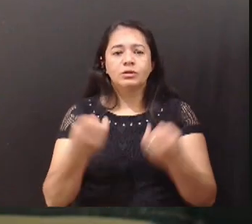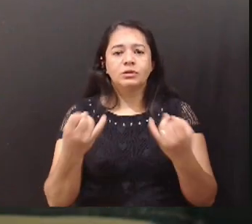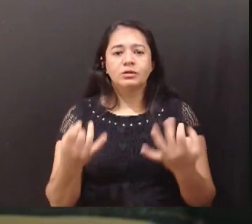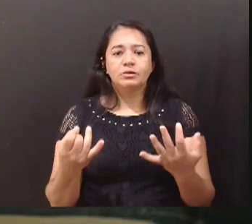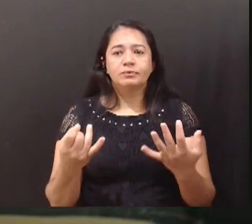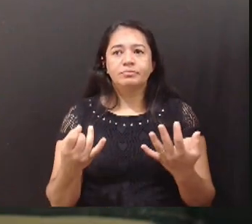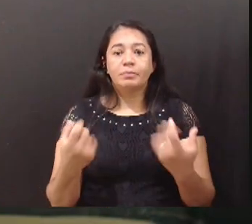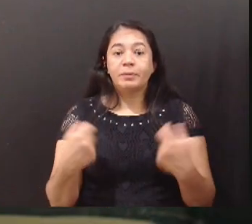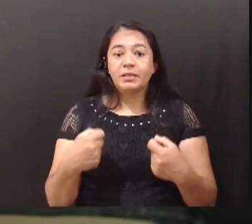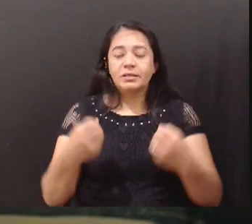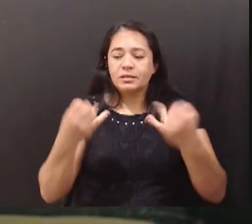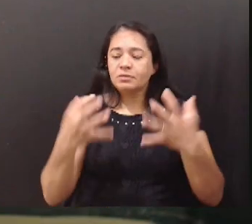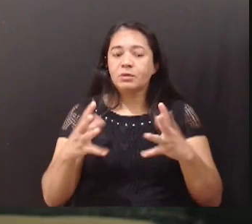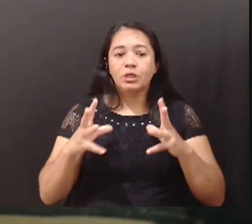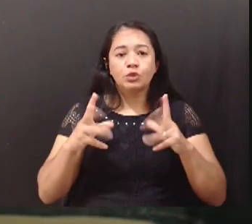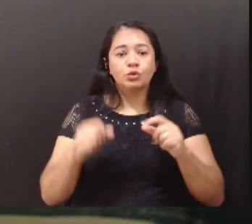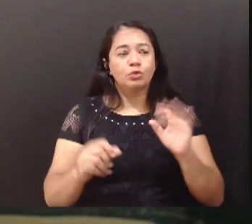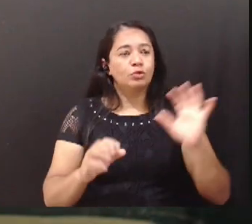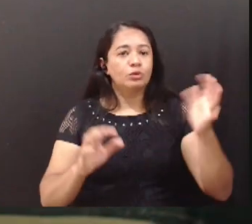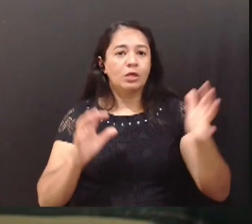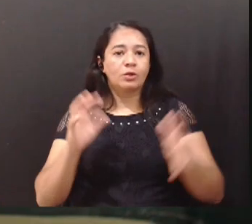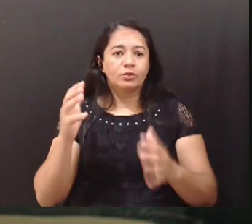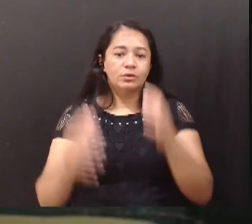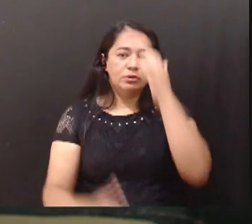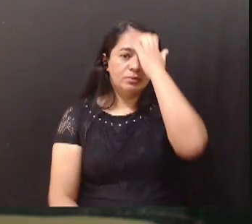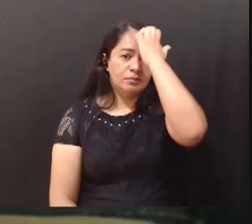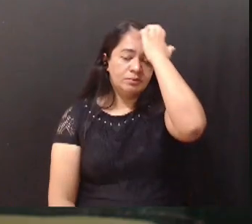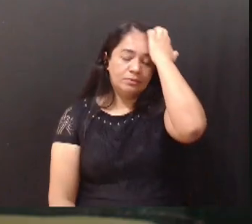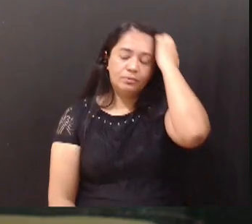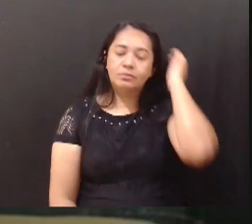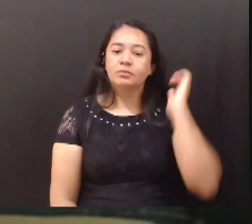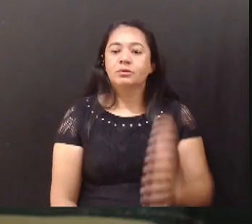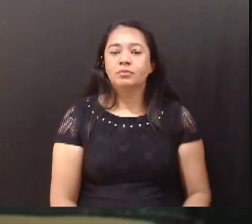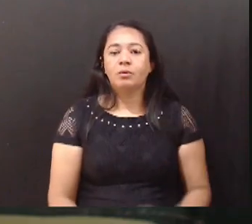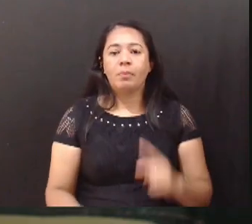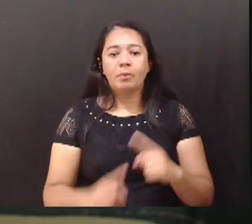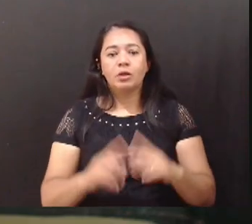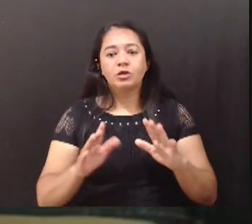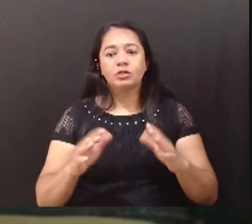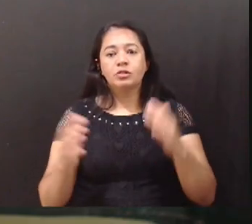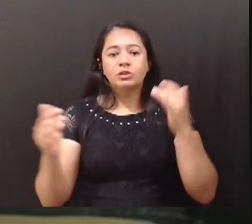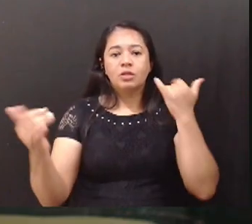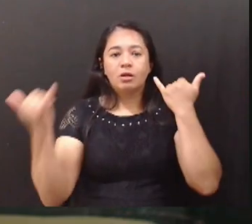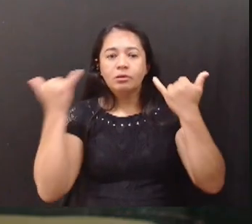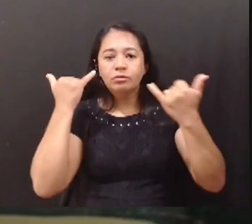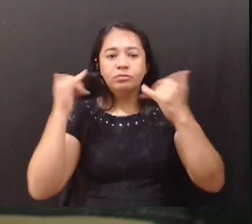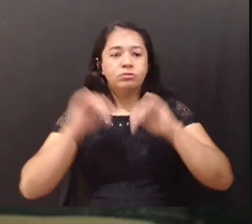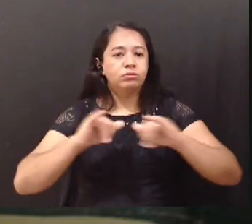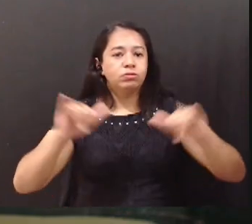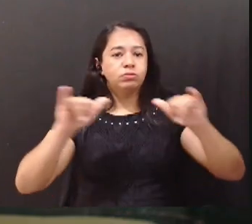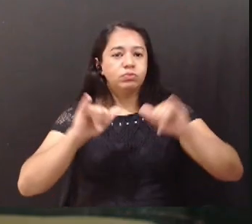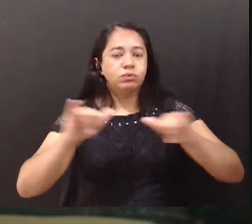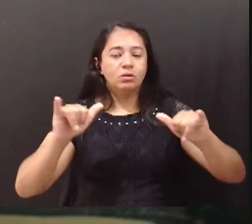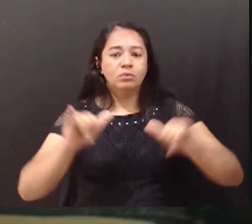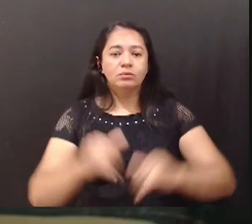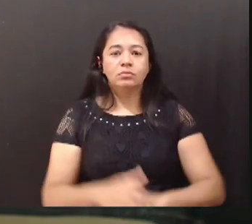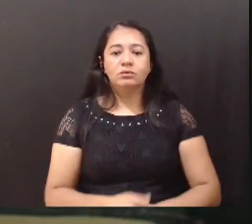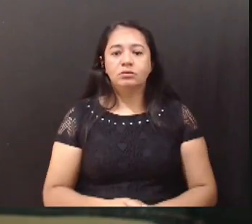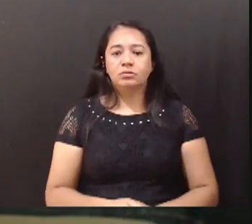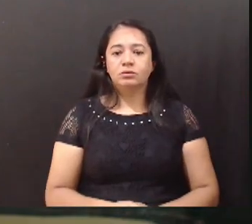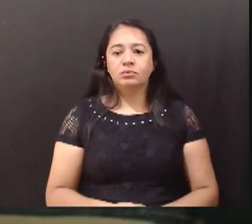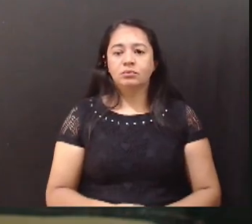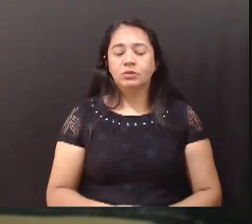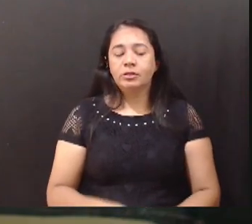esses acontecimentos que têm sido noticiados, né, nos últimos dias. E assim,